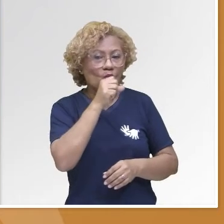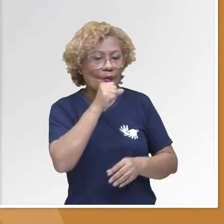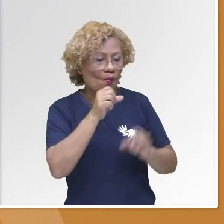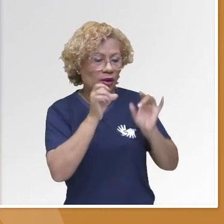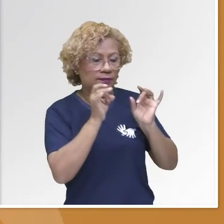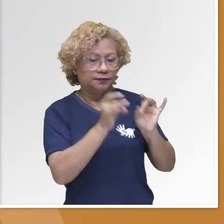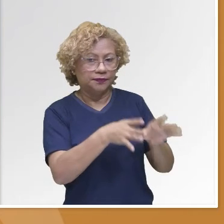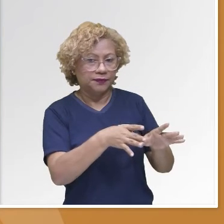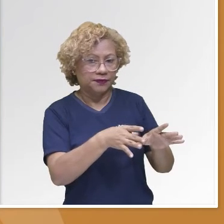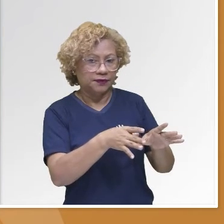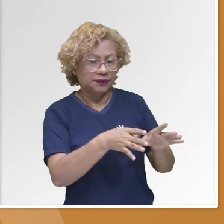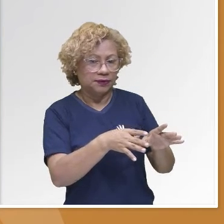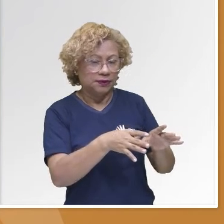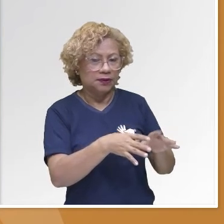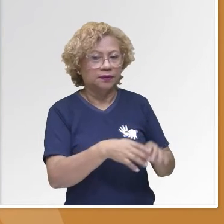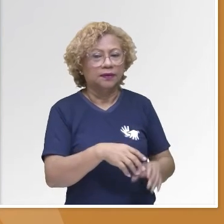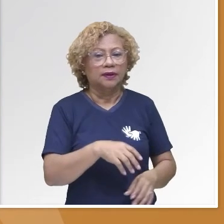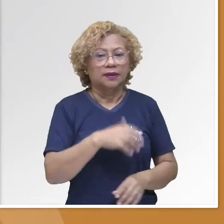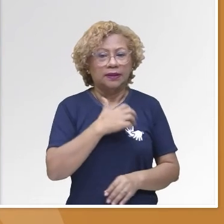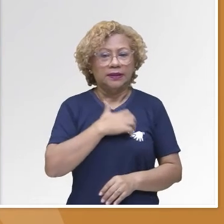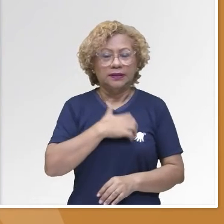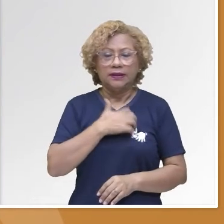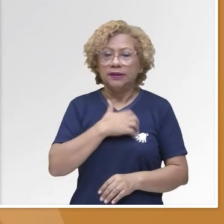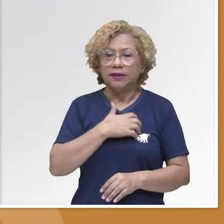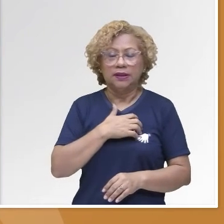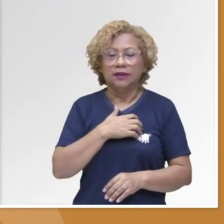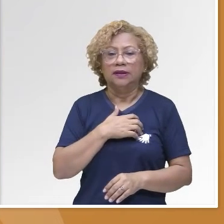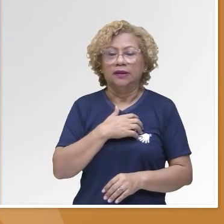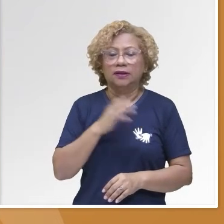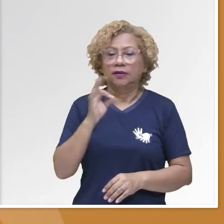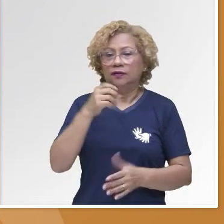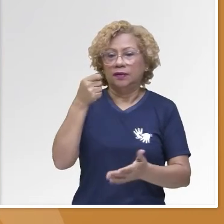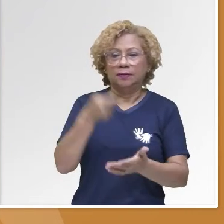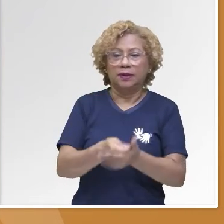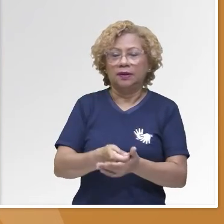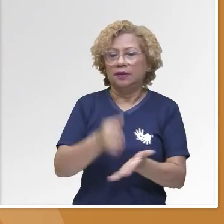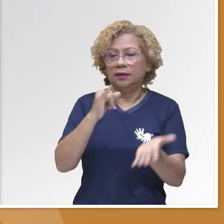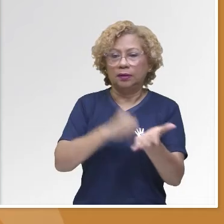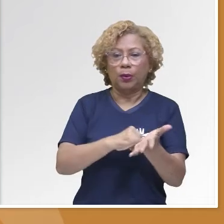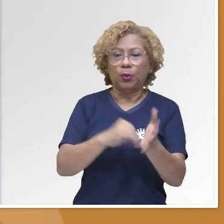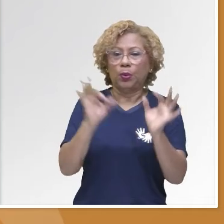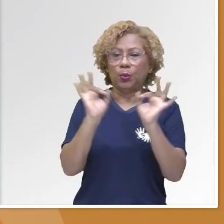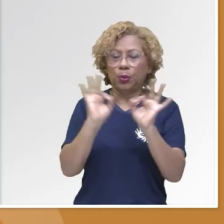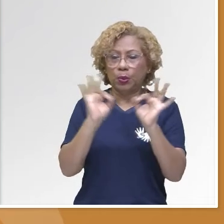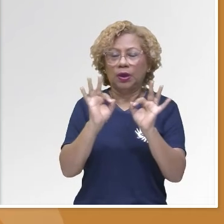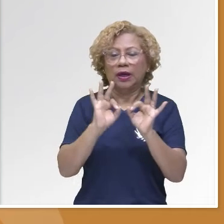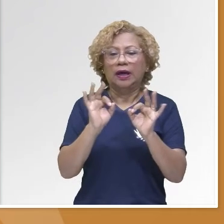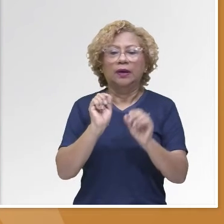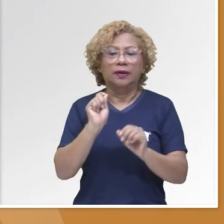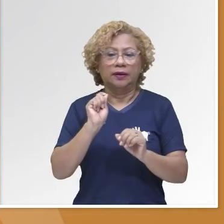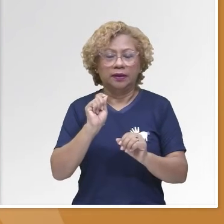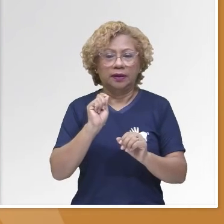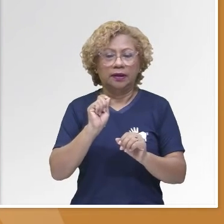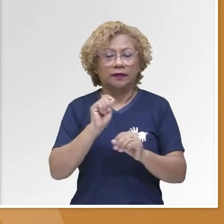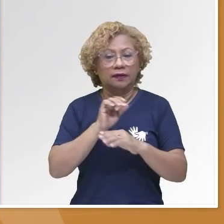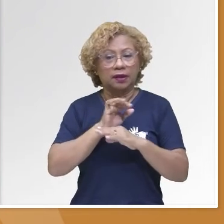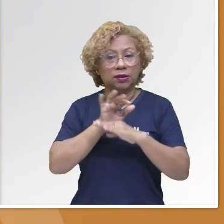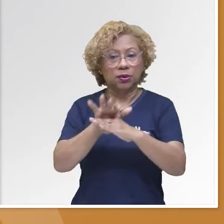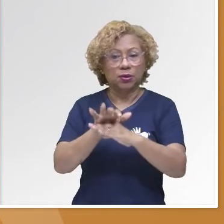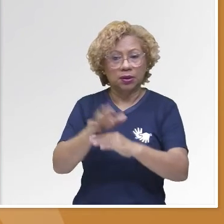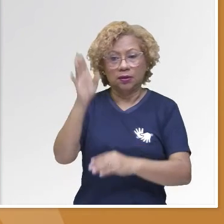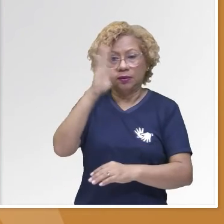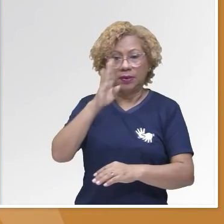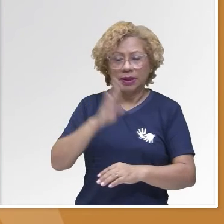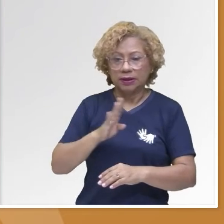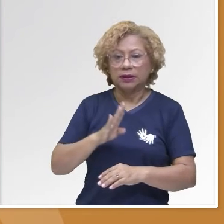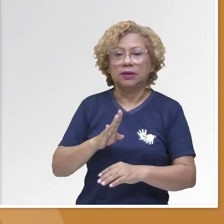vai cobrar as tarifas alfandegárias. E isso vai ajudar, né, ao Brasil, que acaba aí